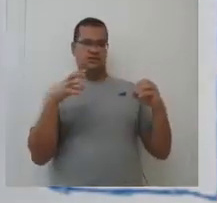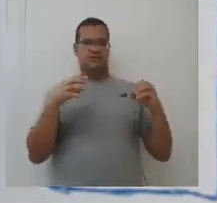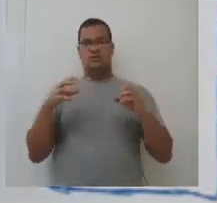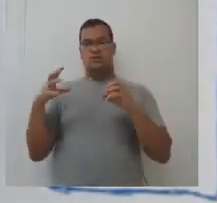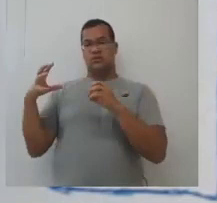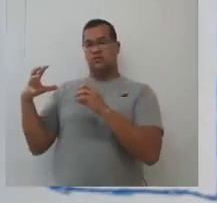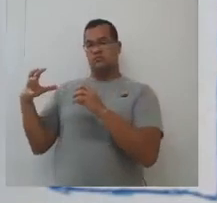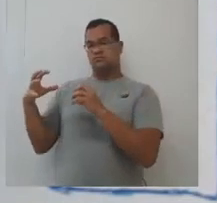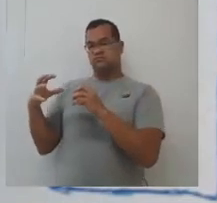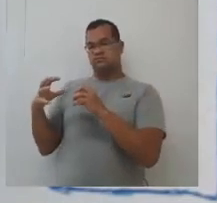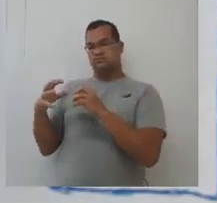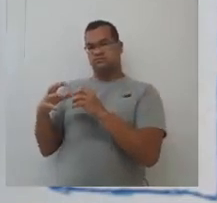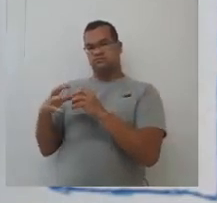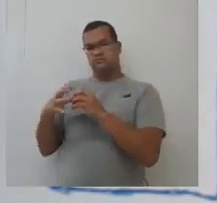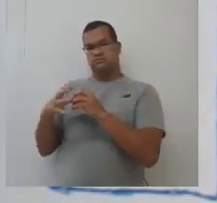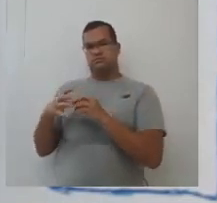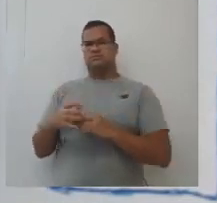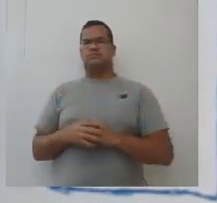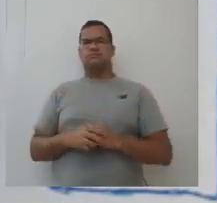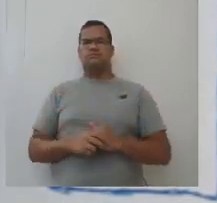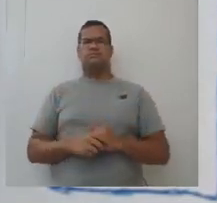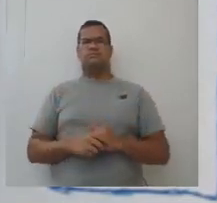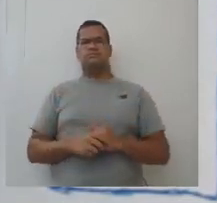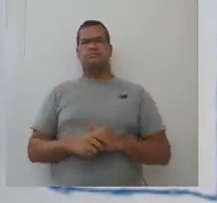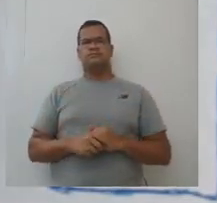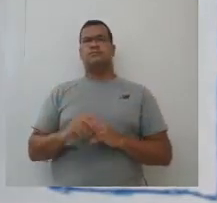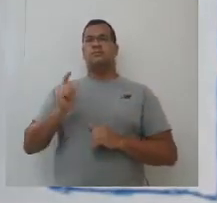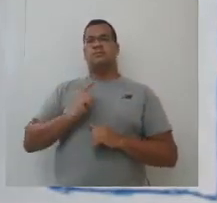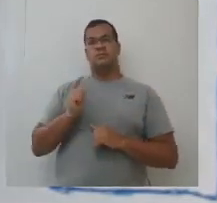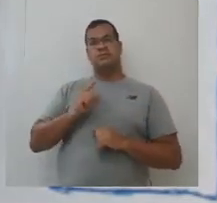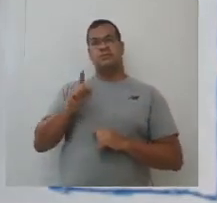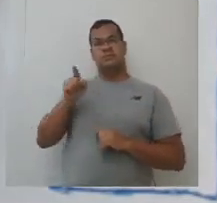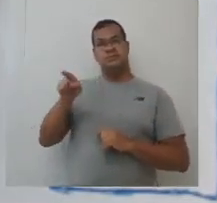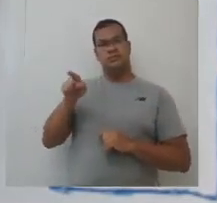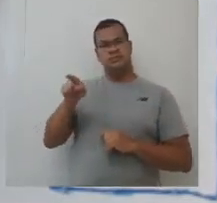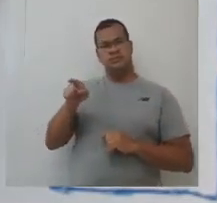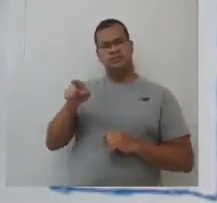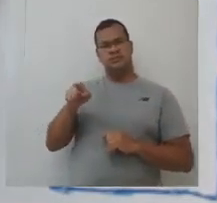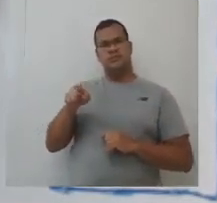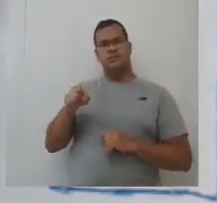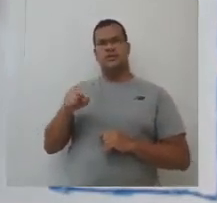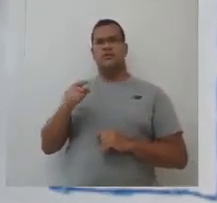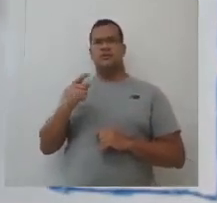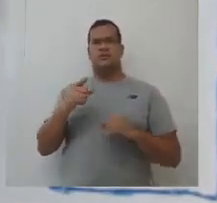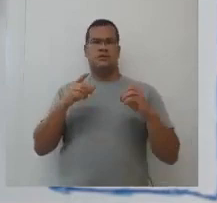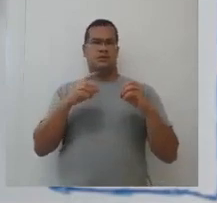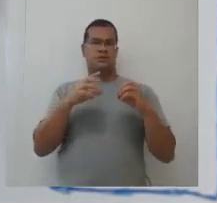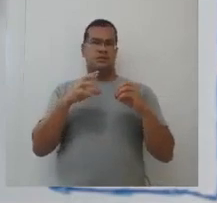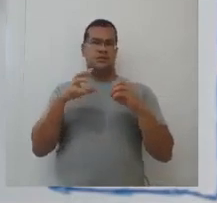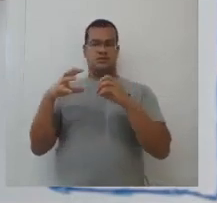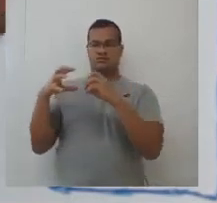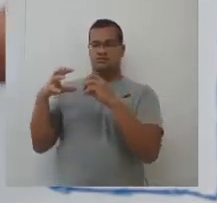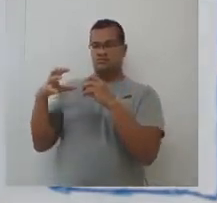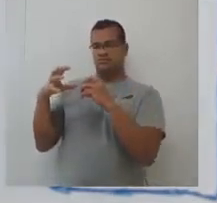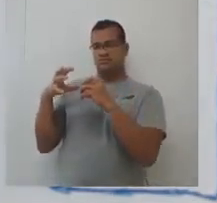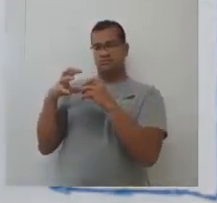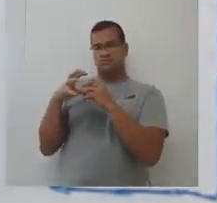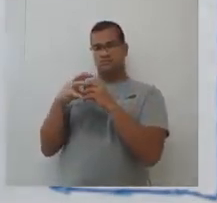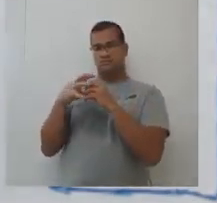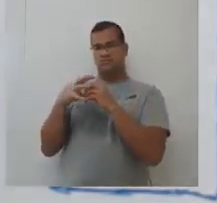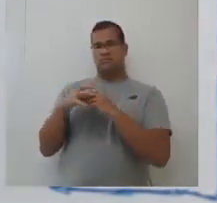de aproximação. Então nós temos aí o campo elétrico gerado pela